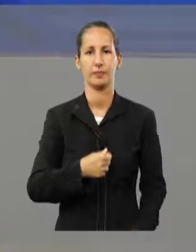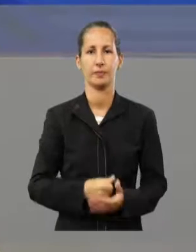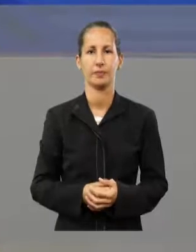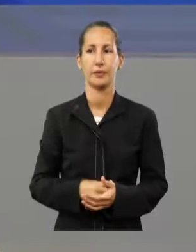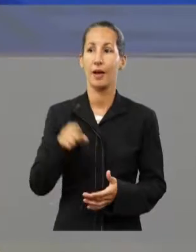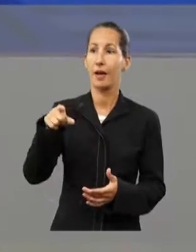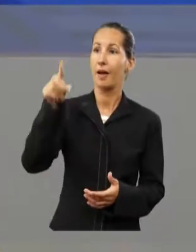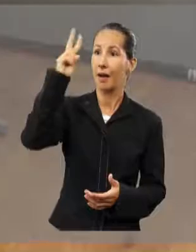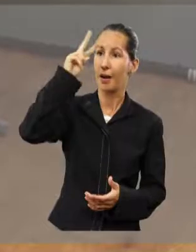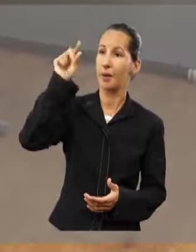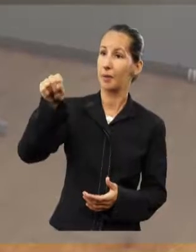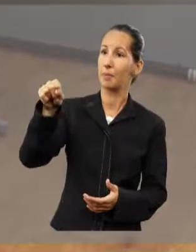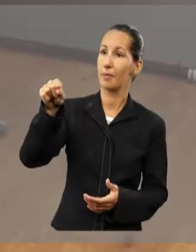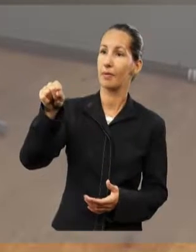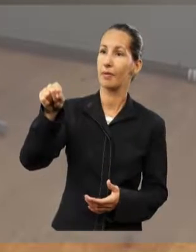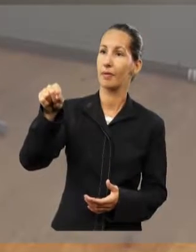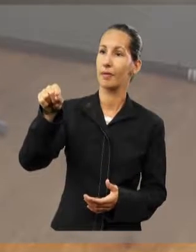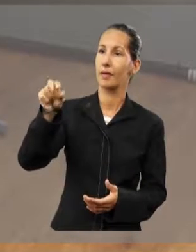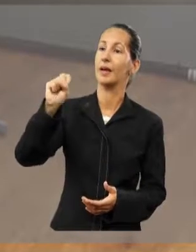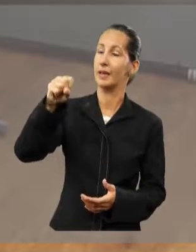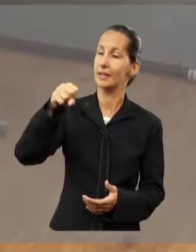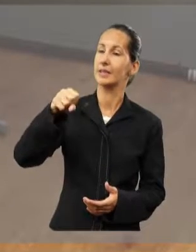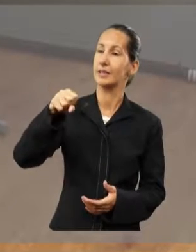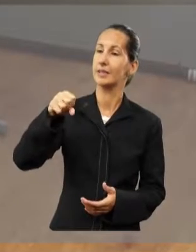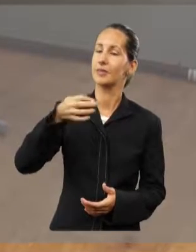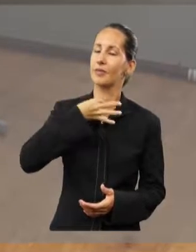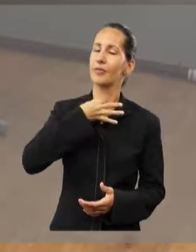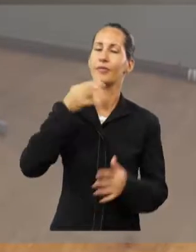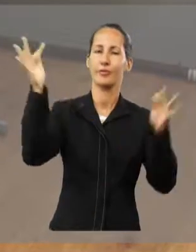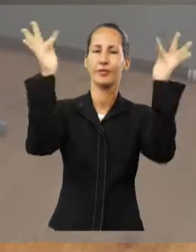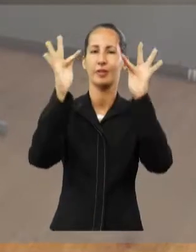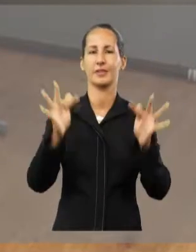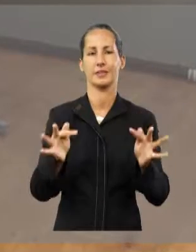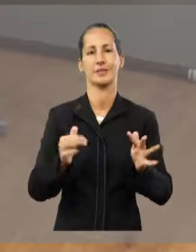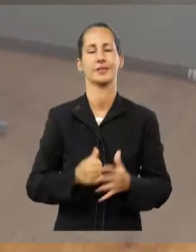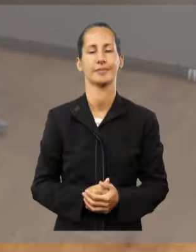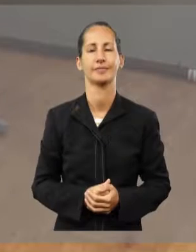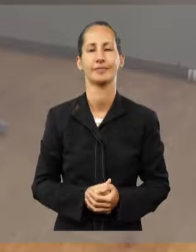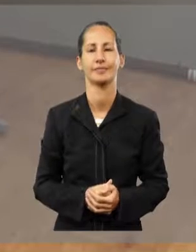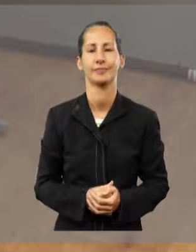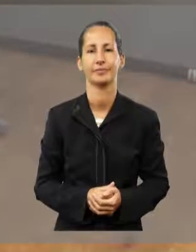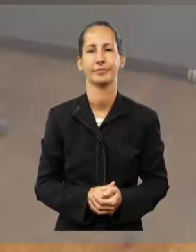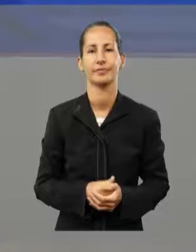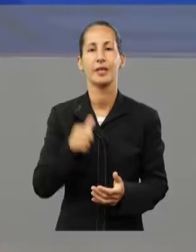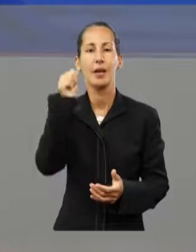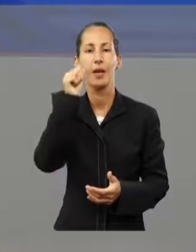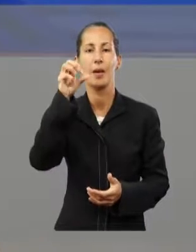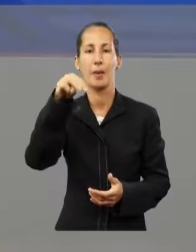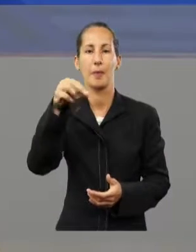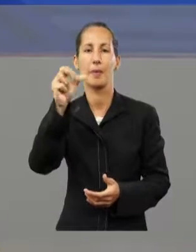Lembra. E você dá gol? Dá gol. Então sou feliz. Mara,